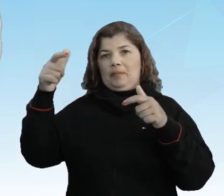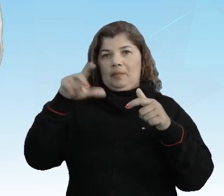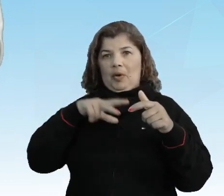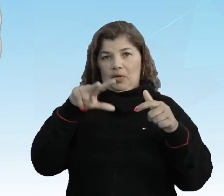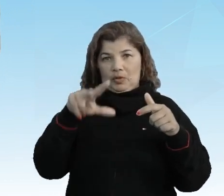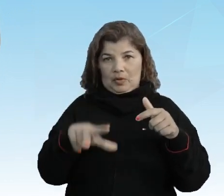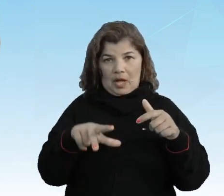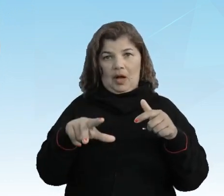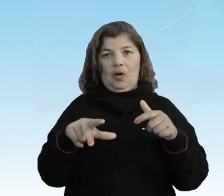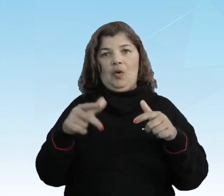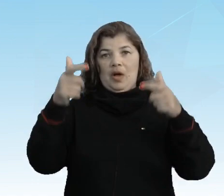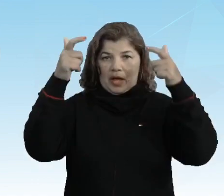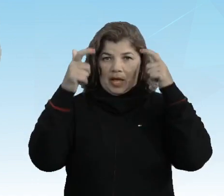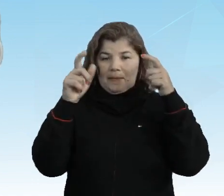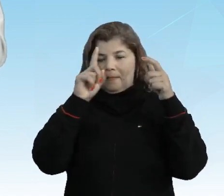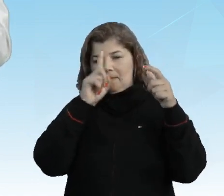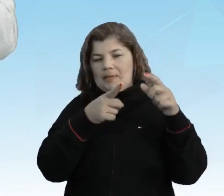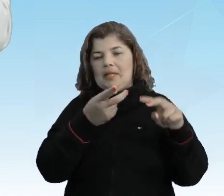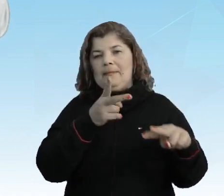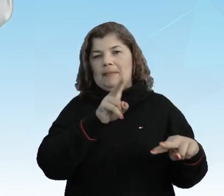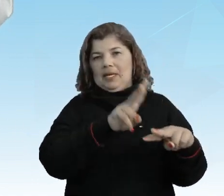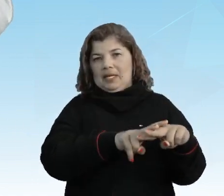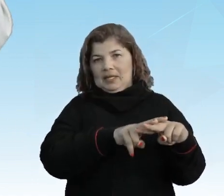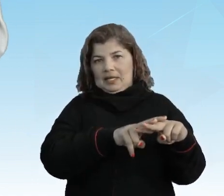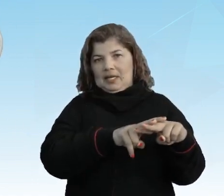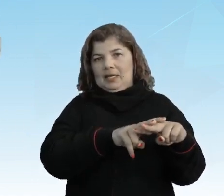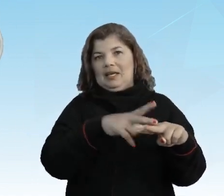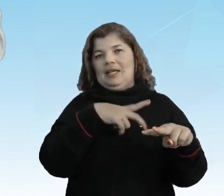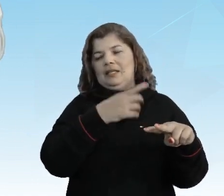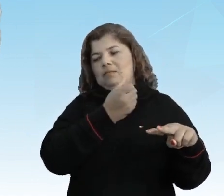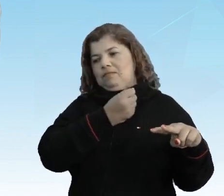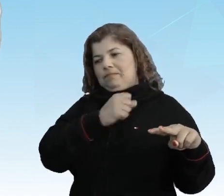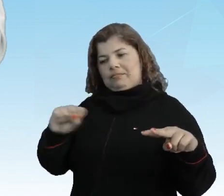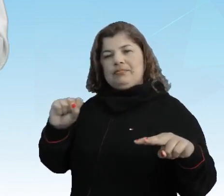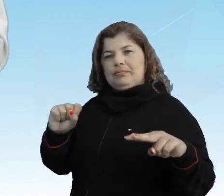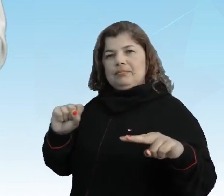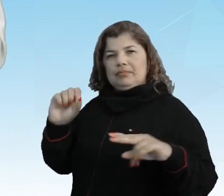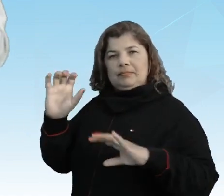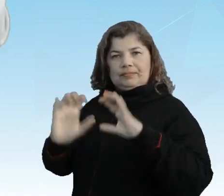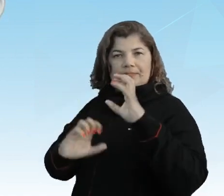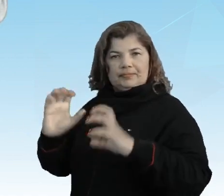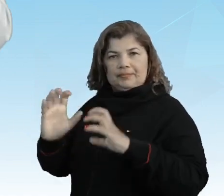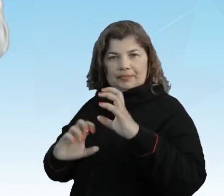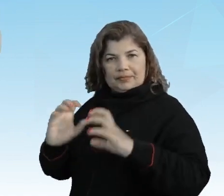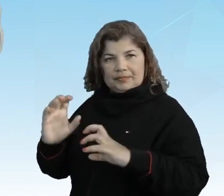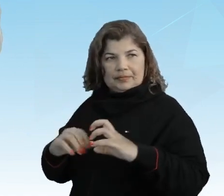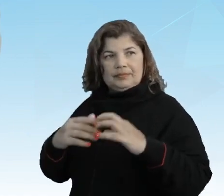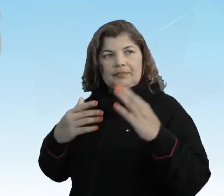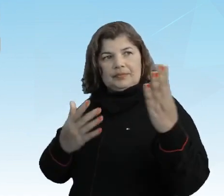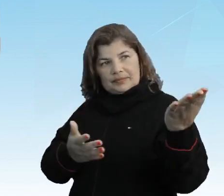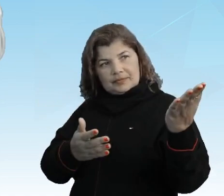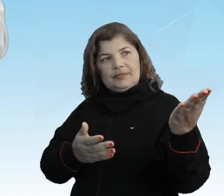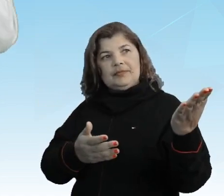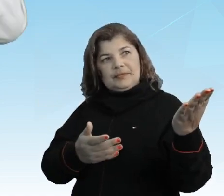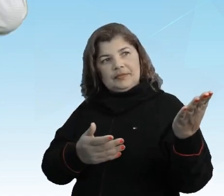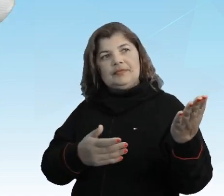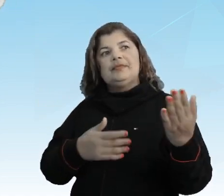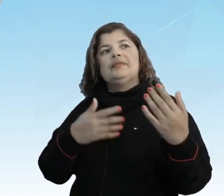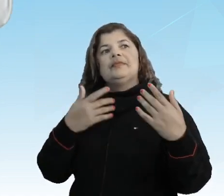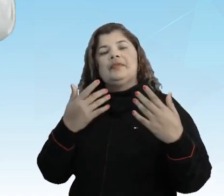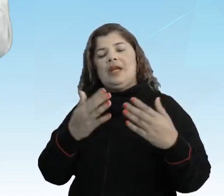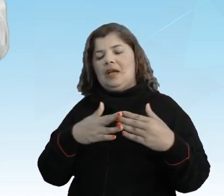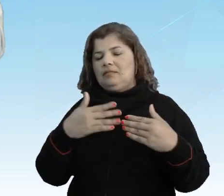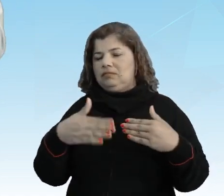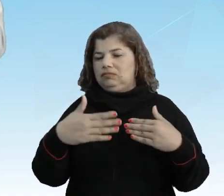que prenda os conspiradores, há uma reação dos supostos conspiradores, entre eles esse que você acabou de citar, e daí